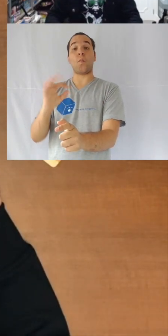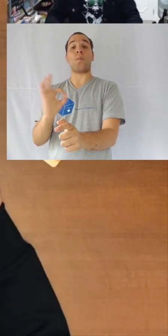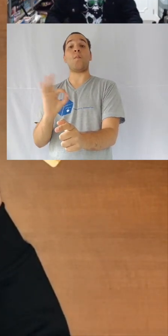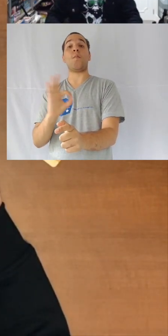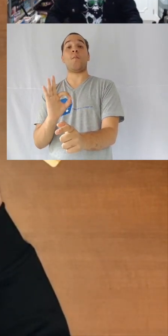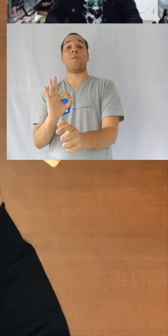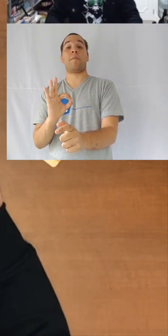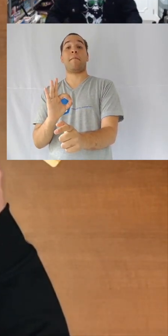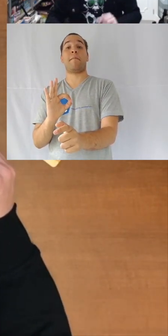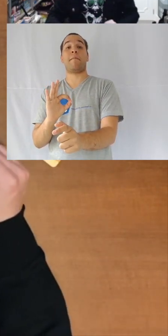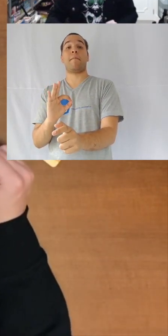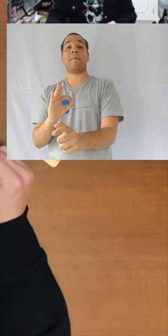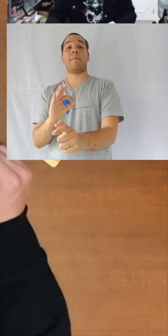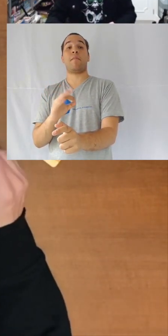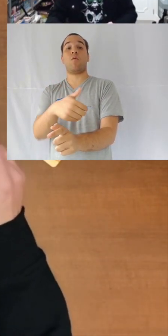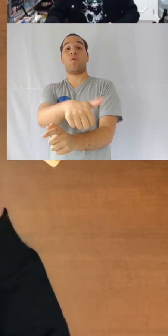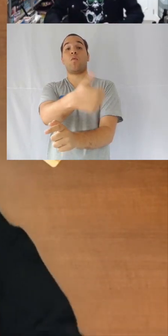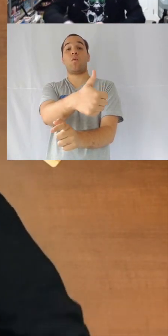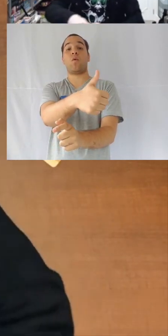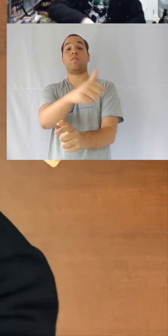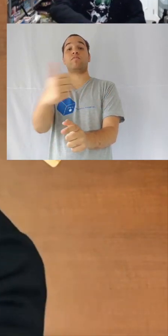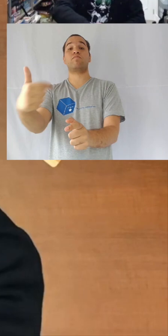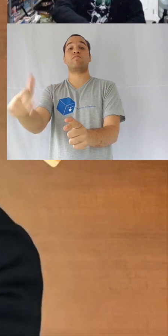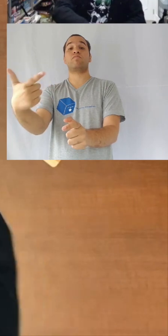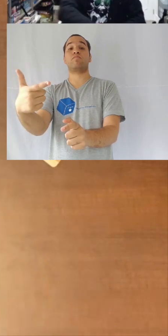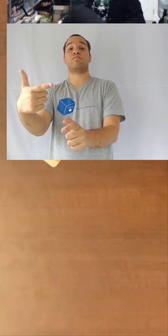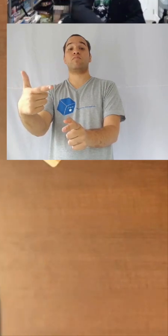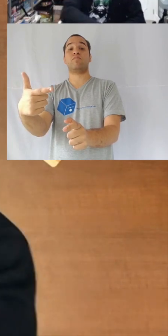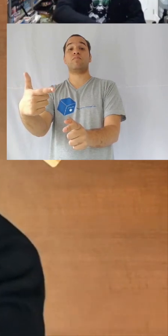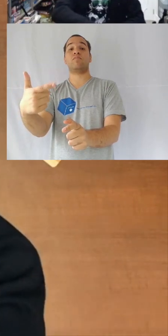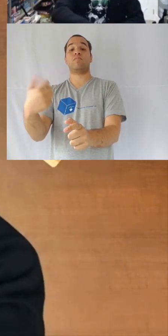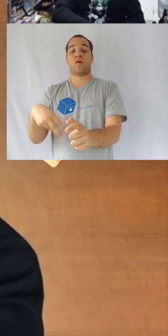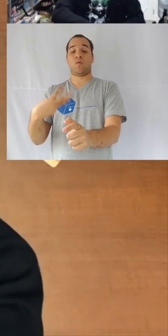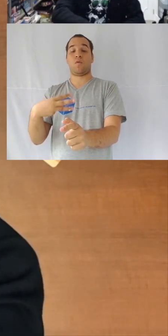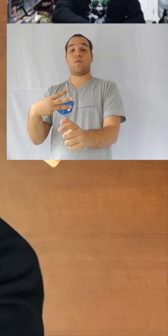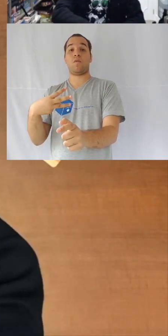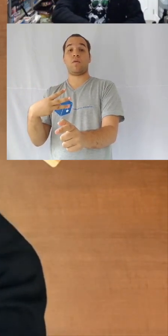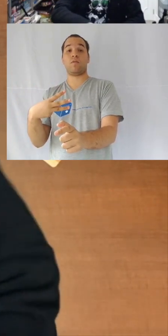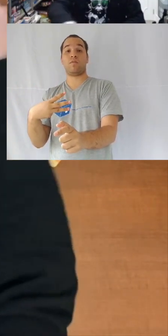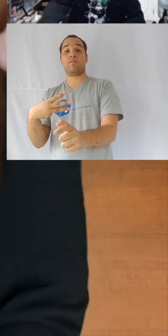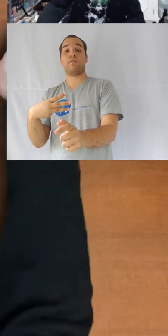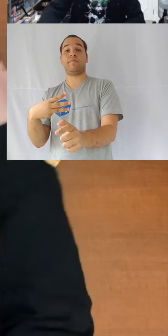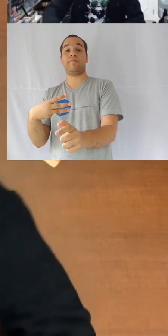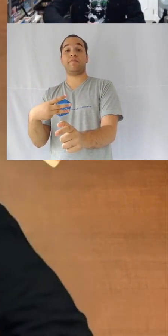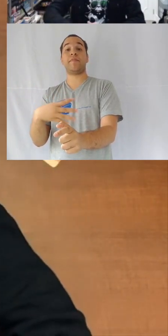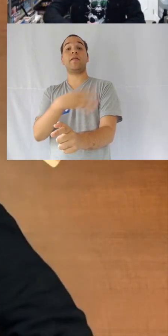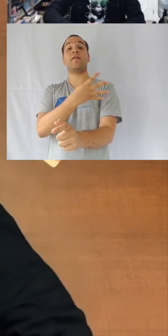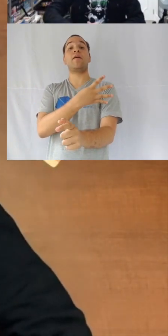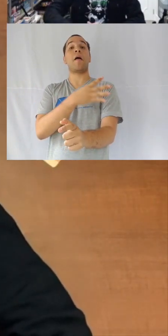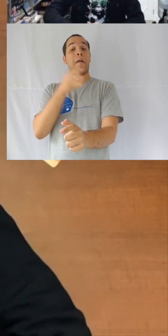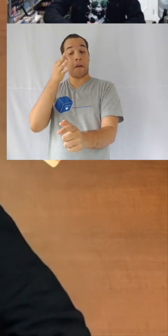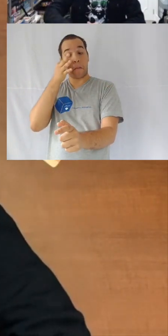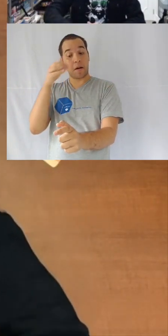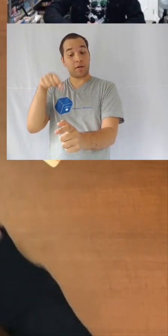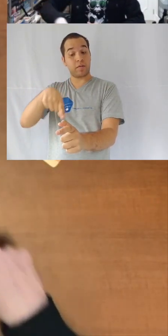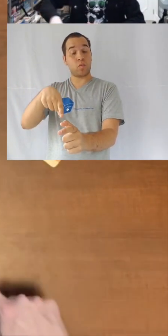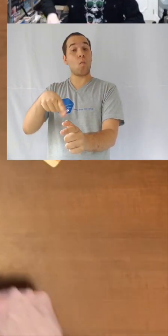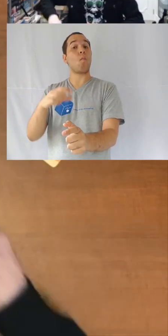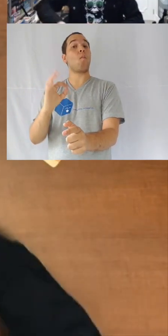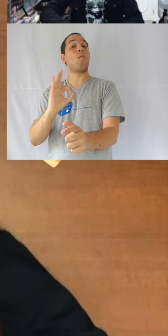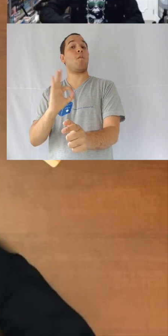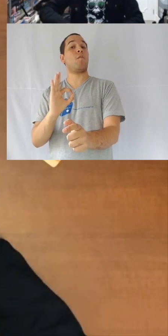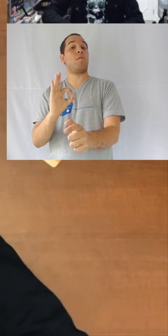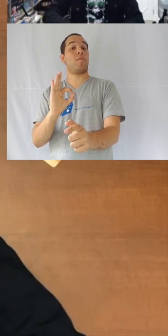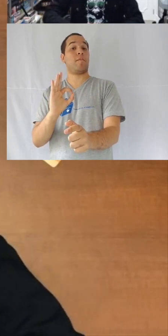seria assim, ok? E aí, o primeiro jogador está em frente a esta carta, o segundo jogador em frente a esta carta, o